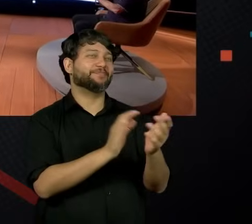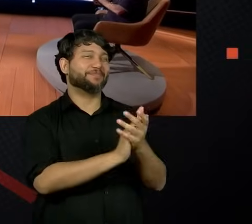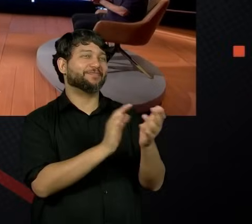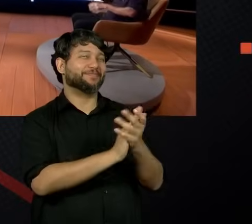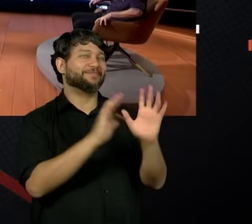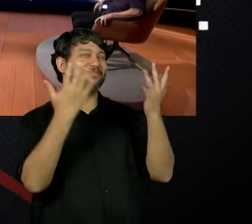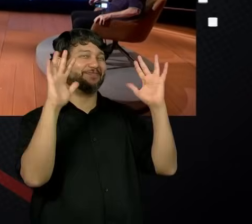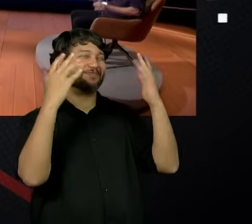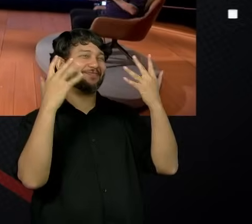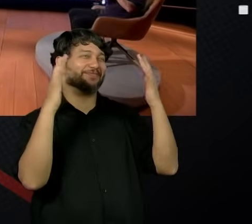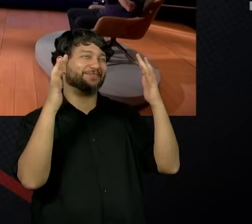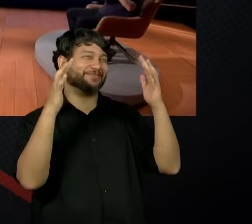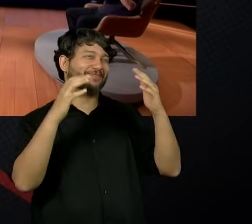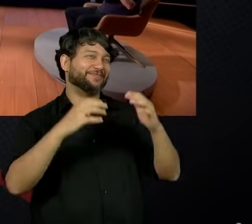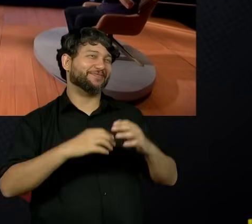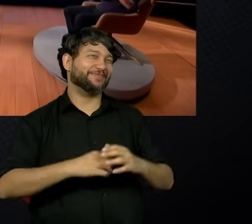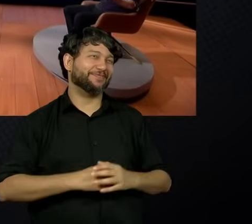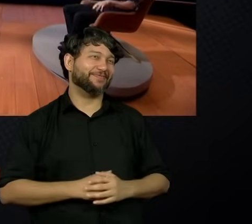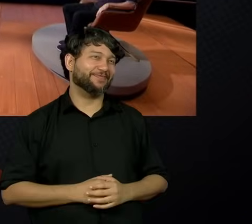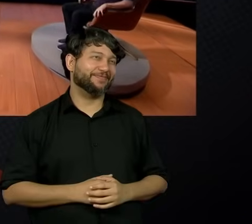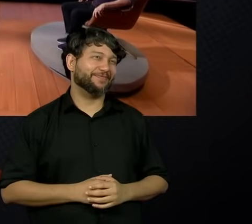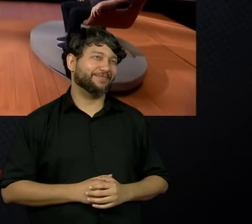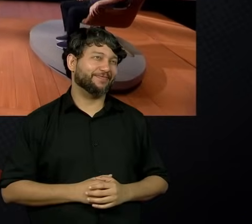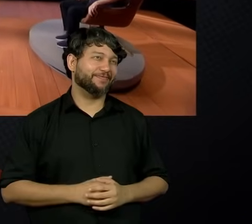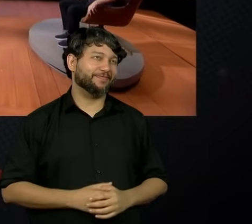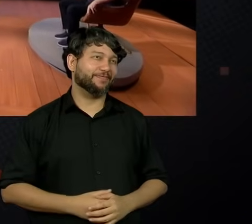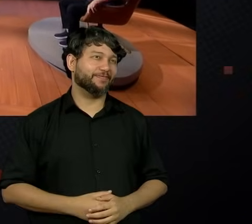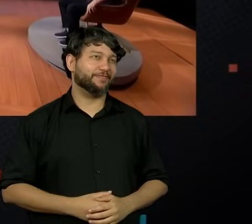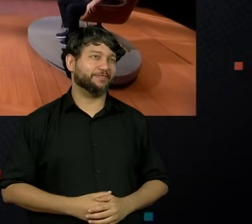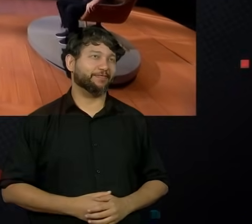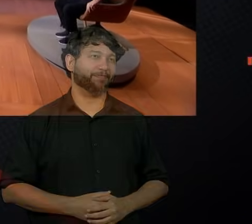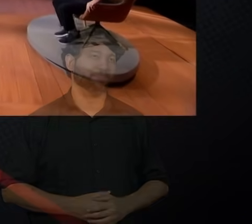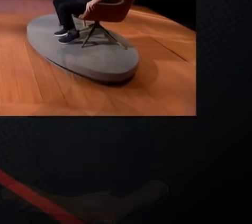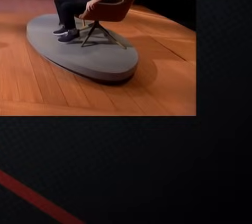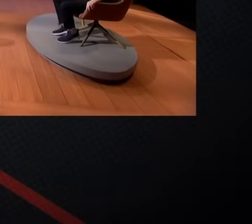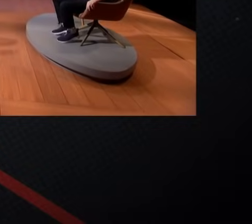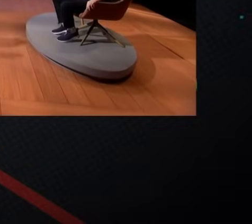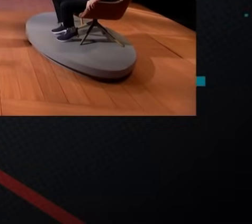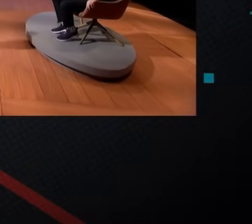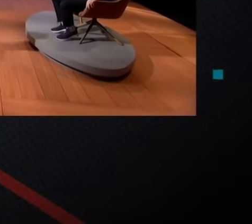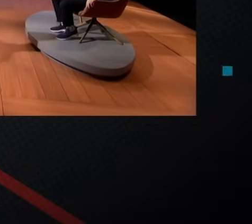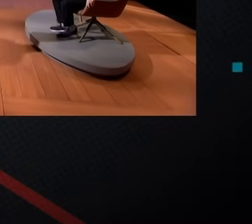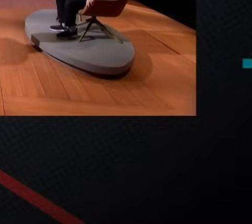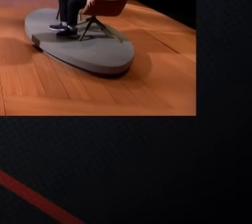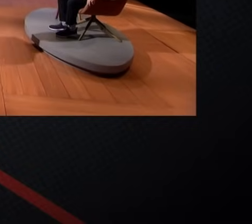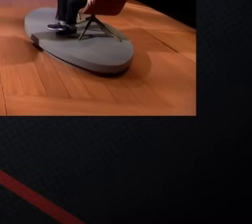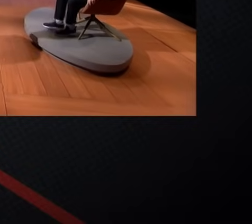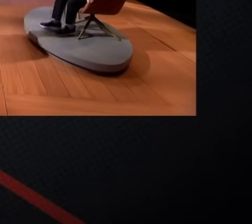Vamos já falar da chamadinha.